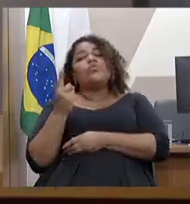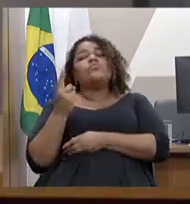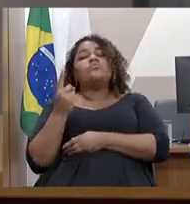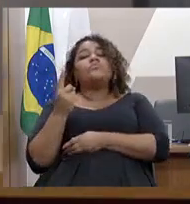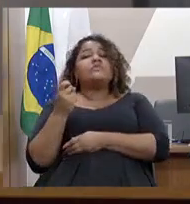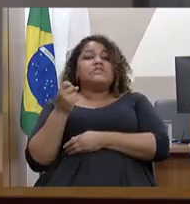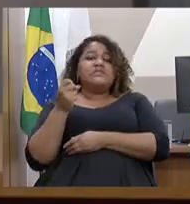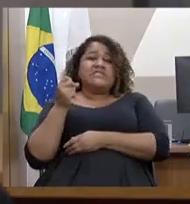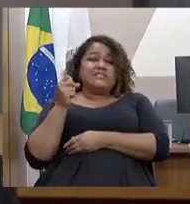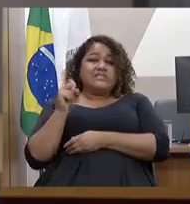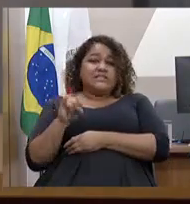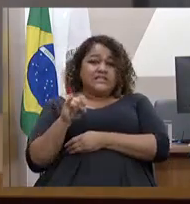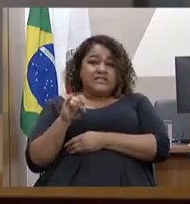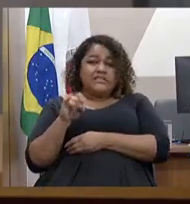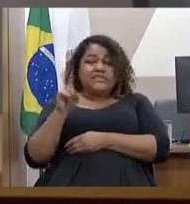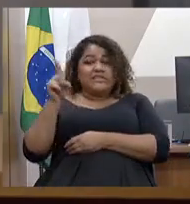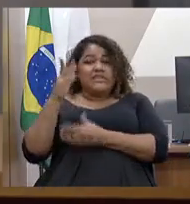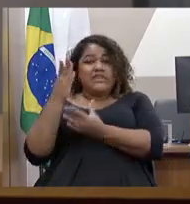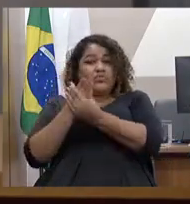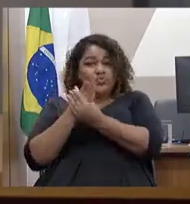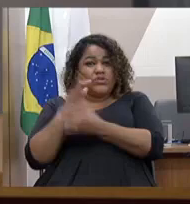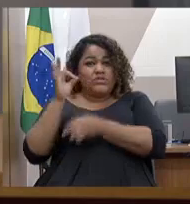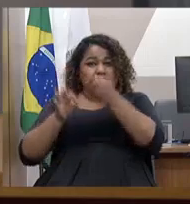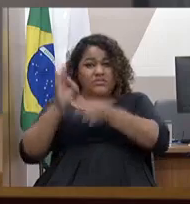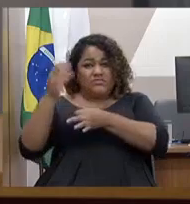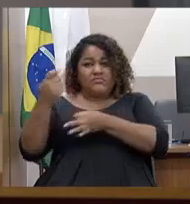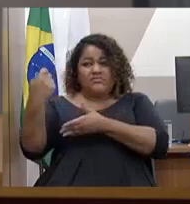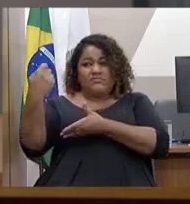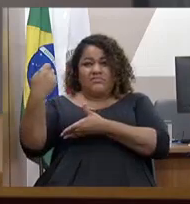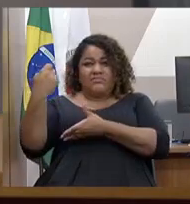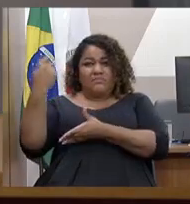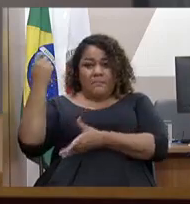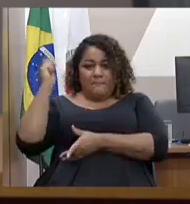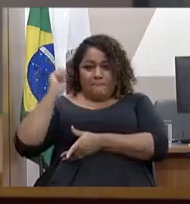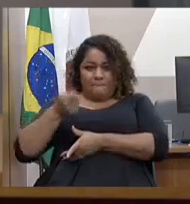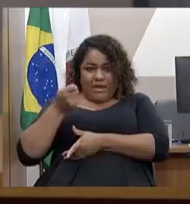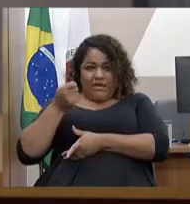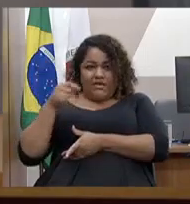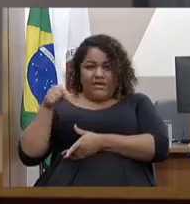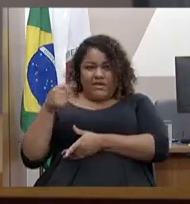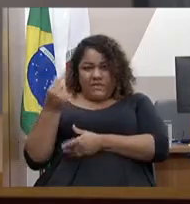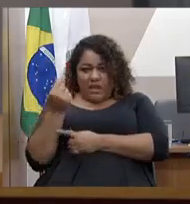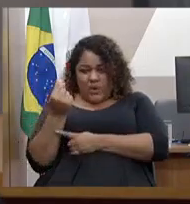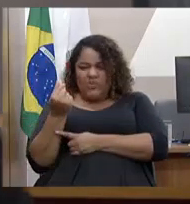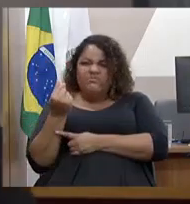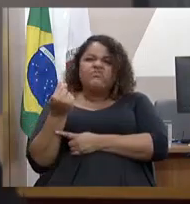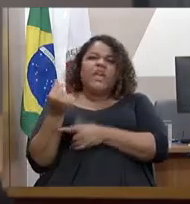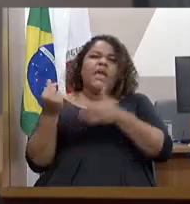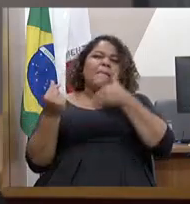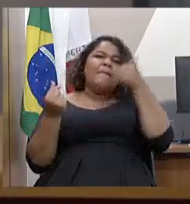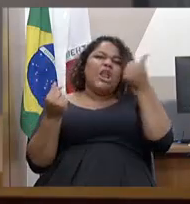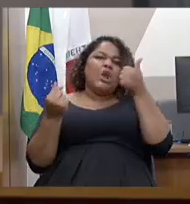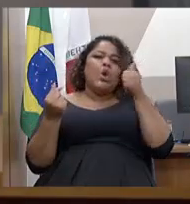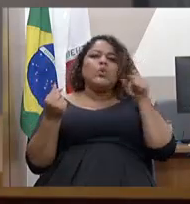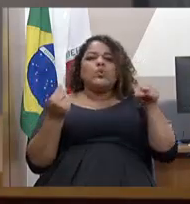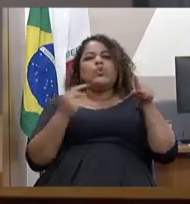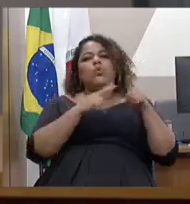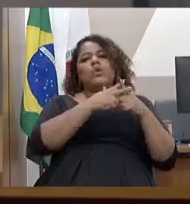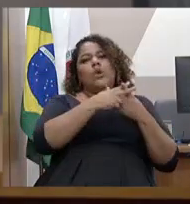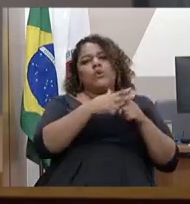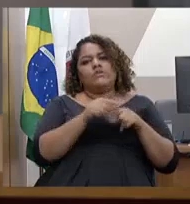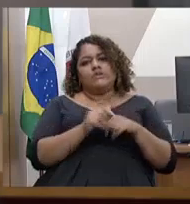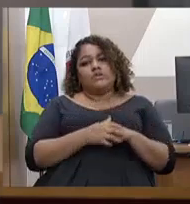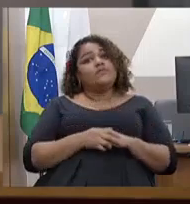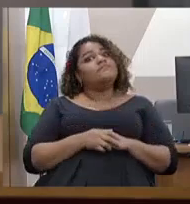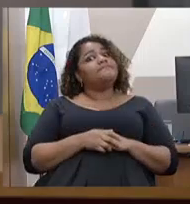ainda que a gente fosse condenado nesse valor vale a pena e já sabia que a justiça do trabalho a justiça em geral não seria